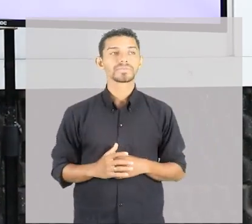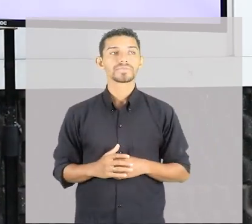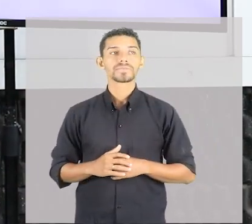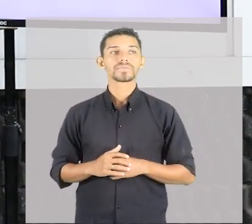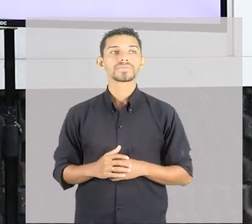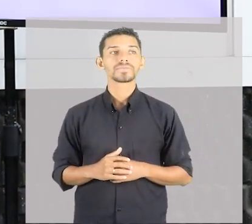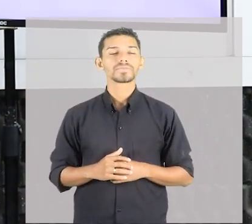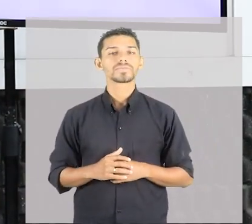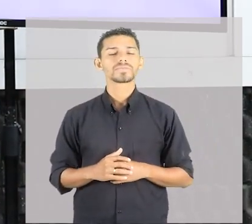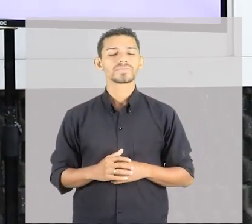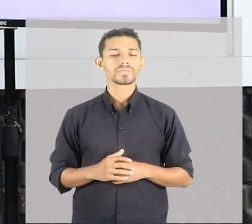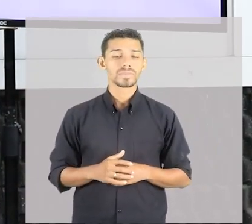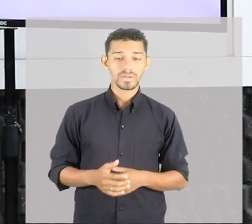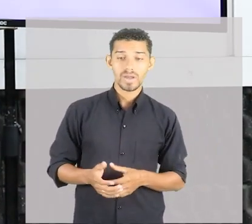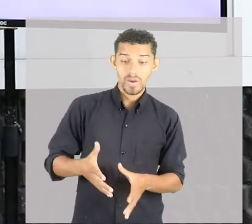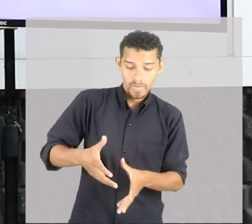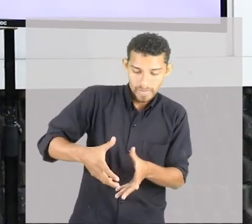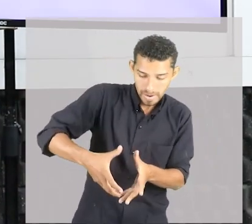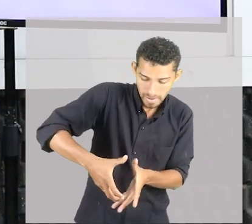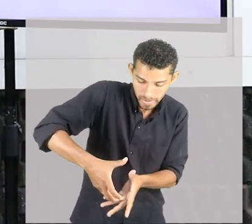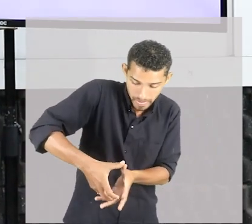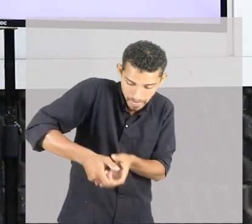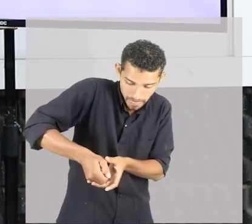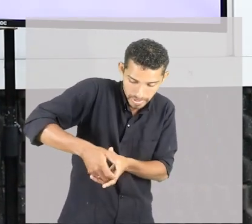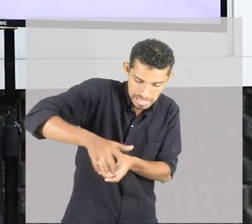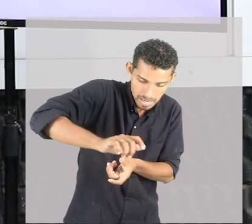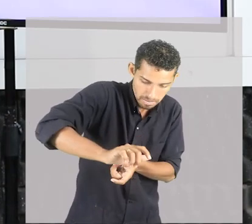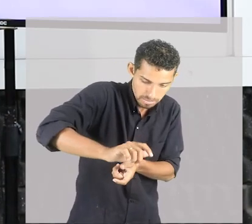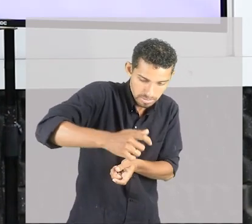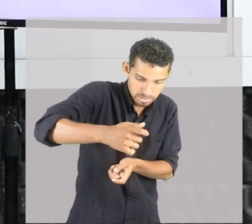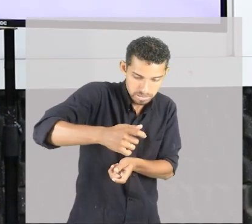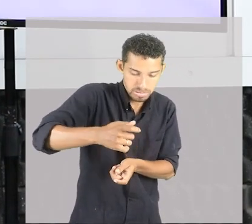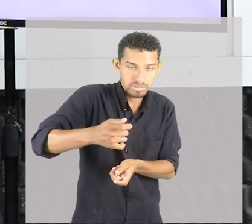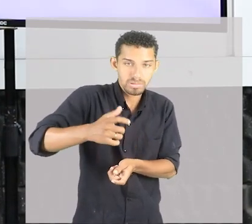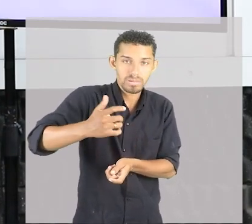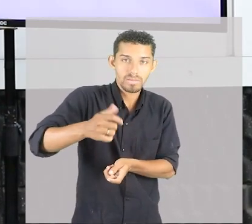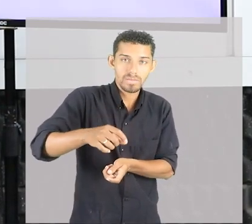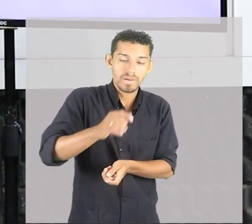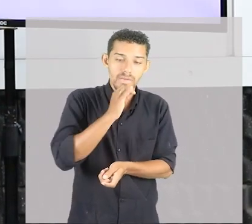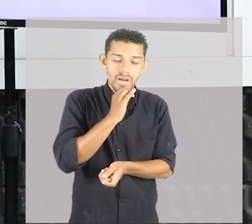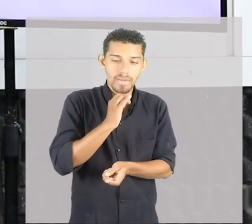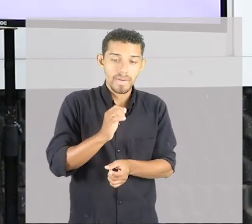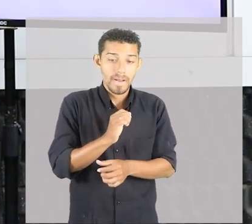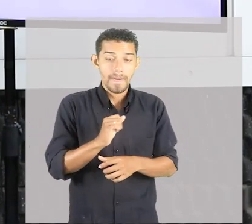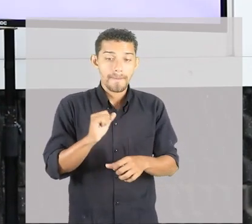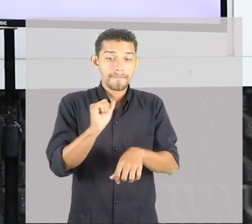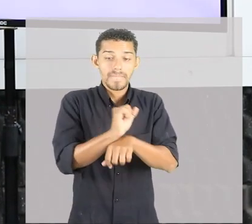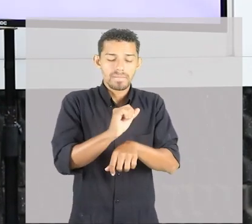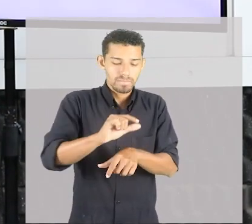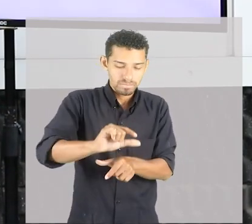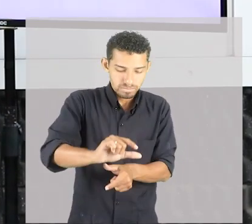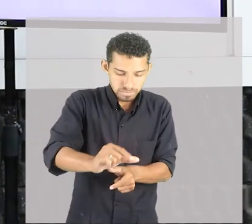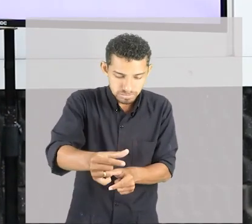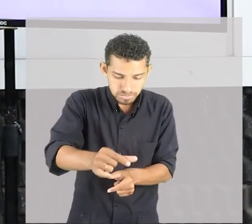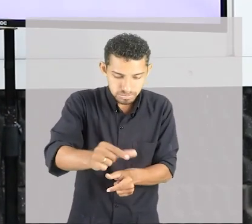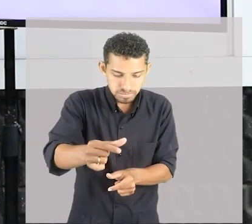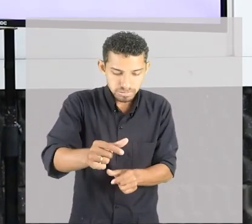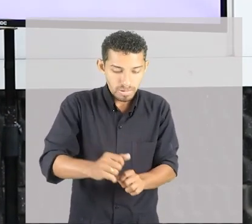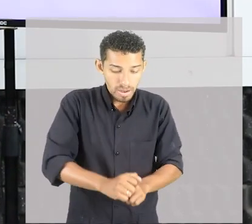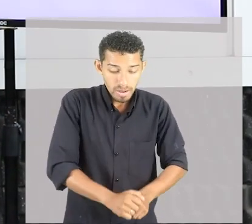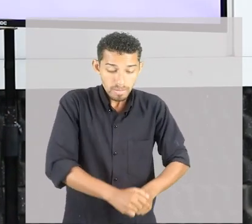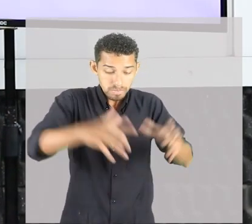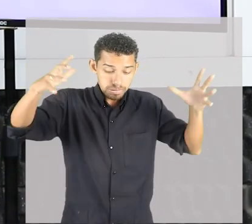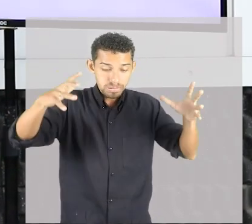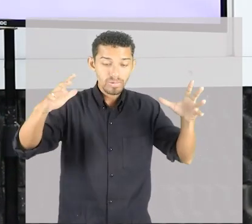já panela de pressão ela quando quando a tampa em top a válvula em tope ela explode ou